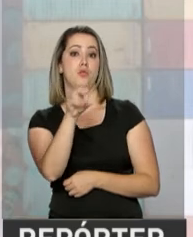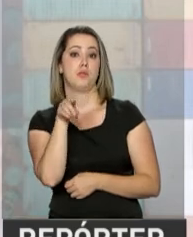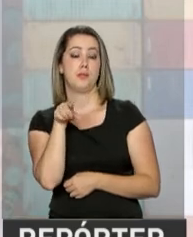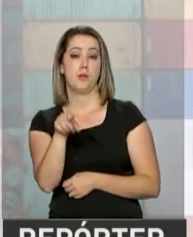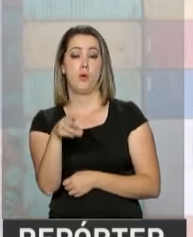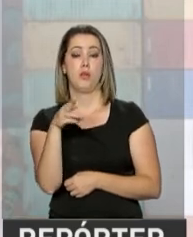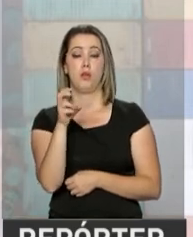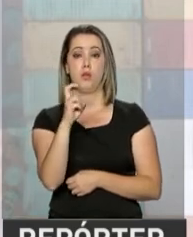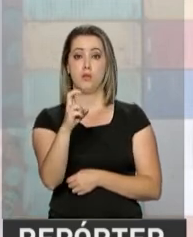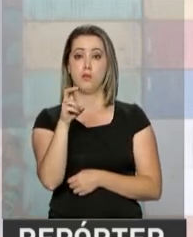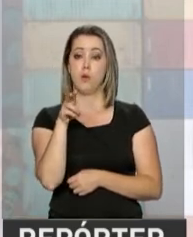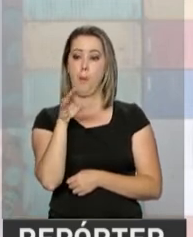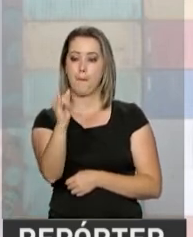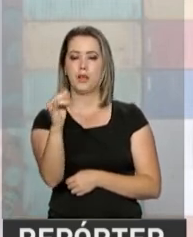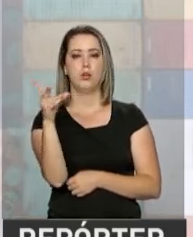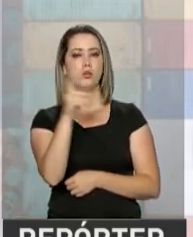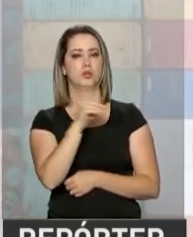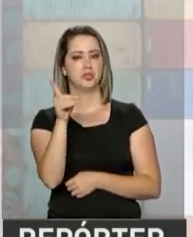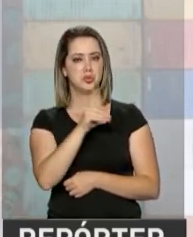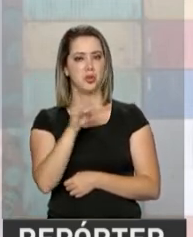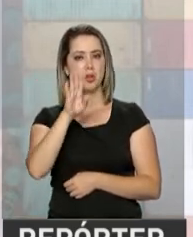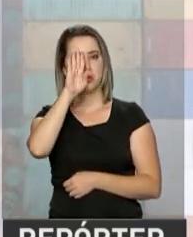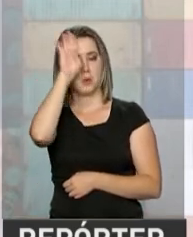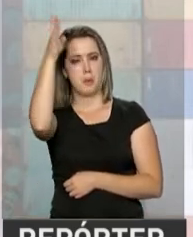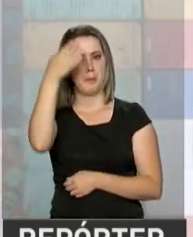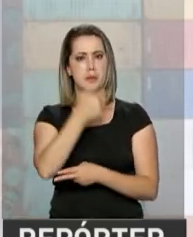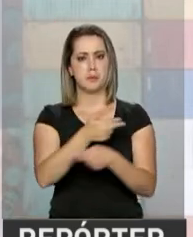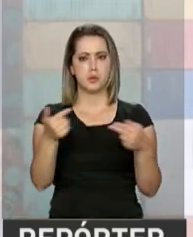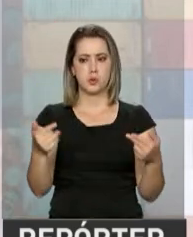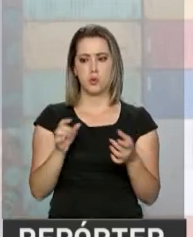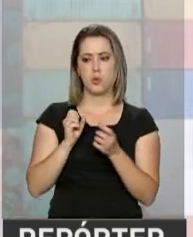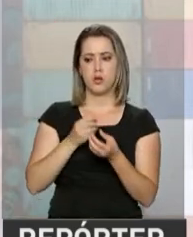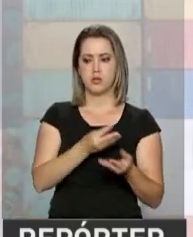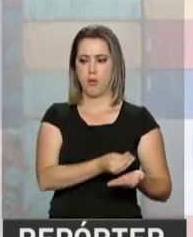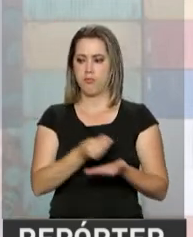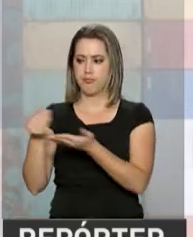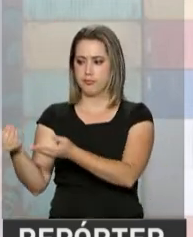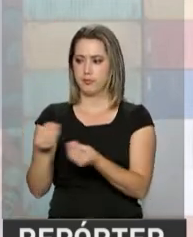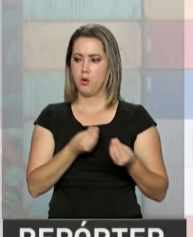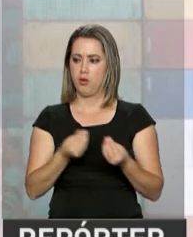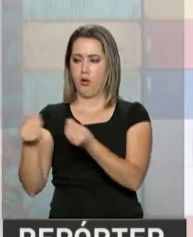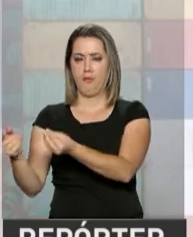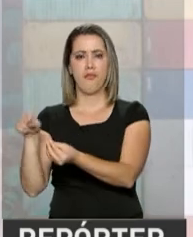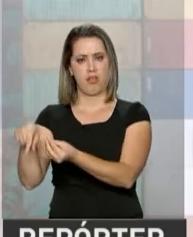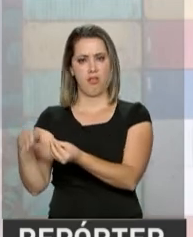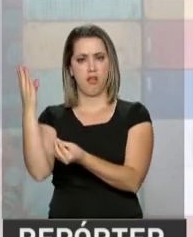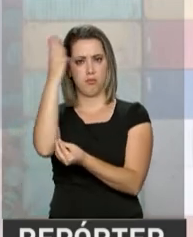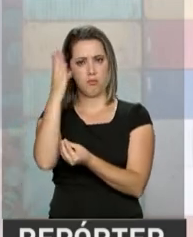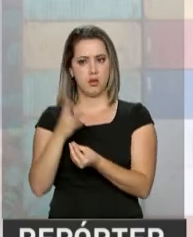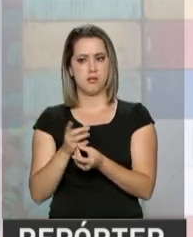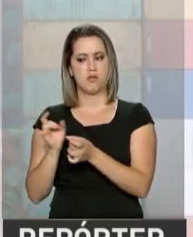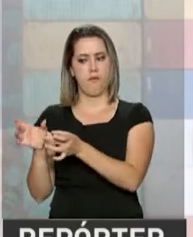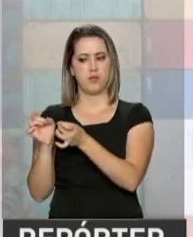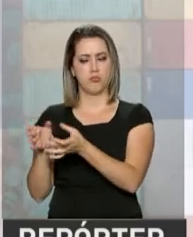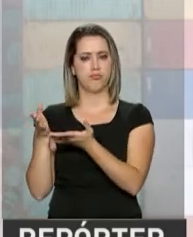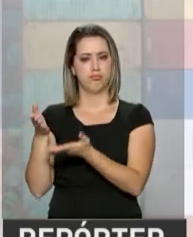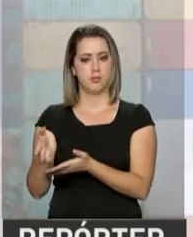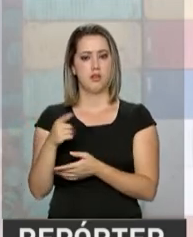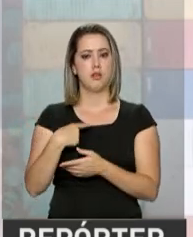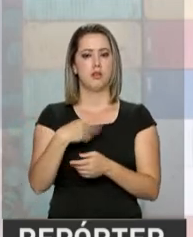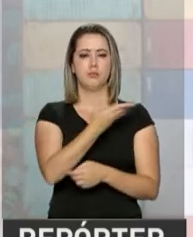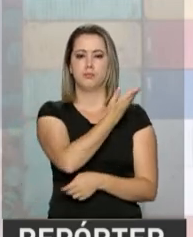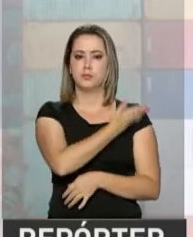meio de dólares entre os principais produtos exportados pelo brasil estão soja minério de ferro petróleo